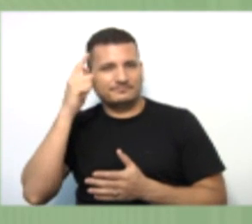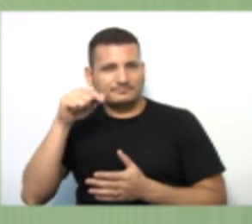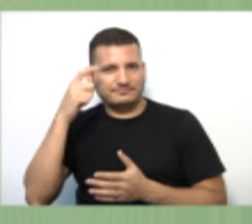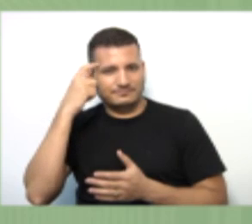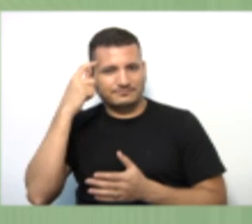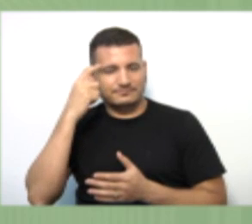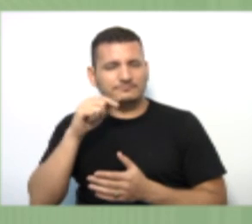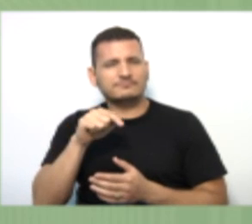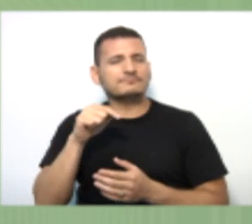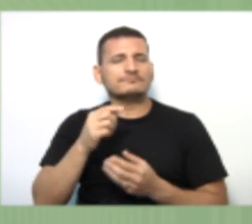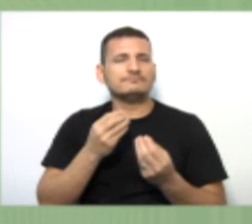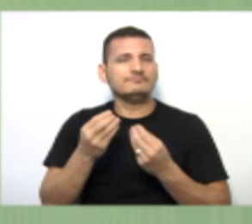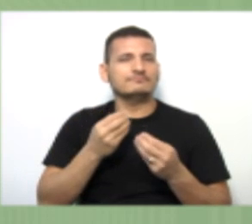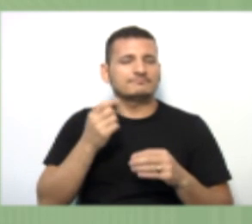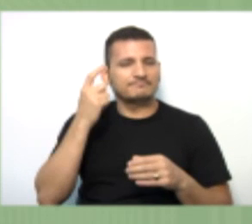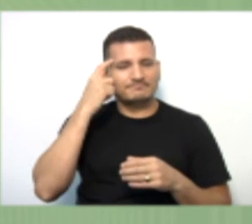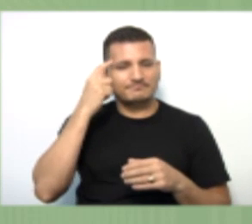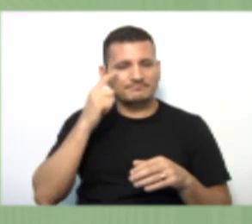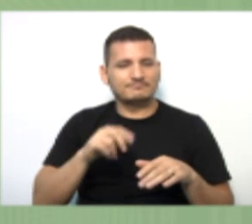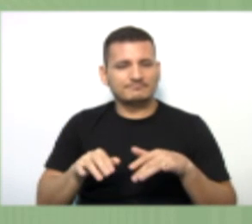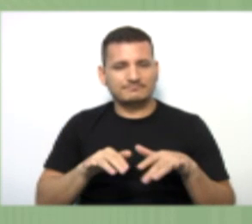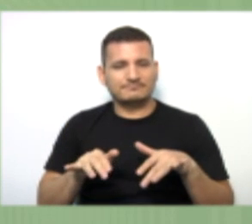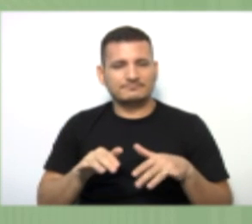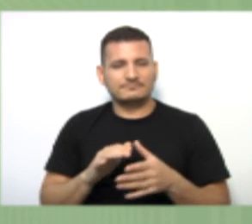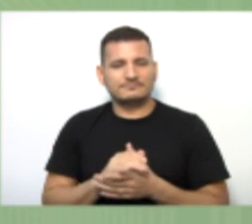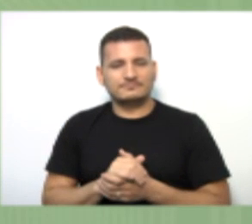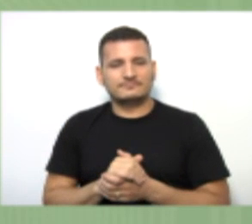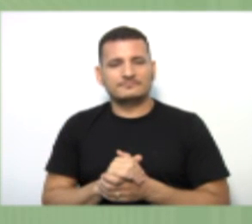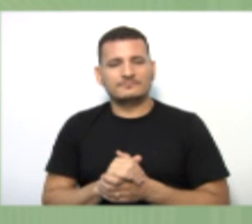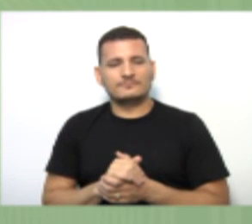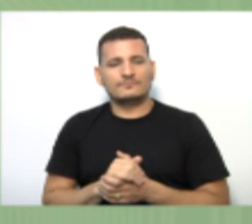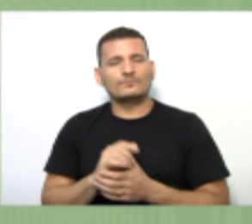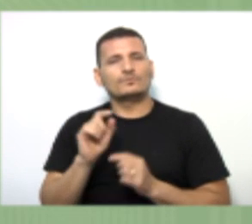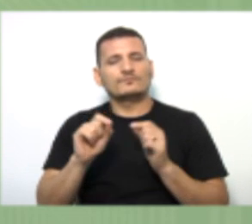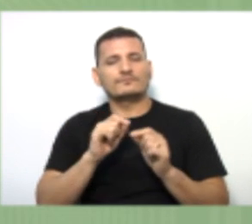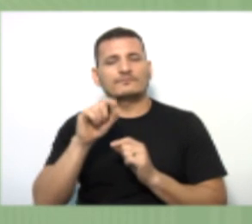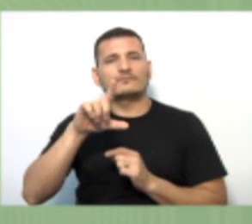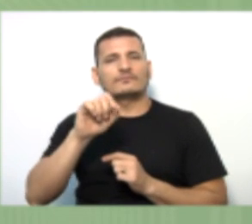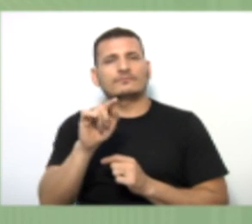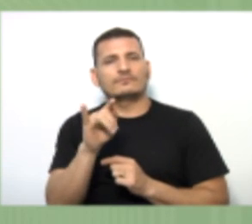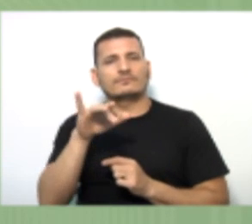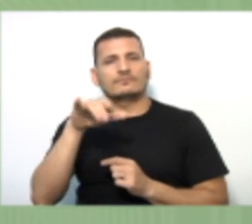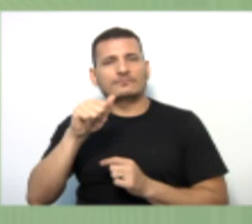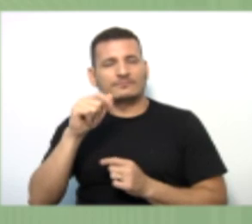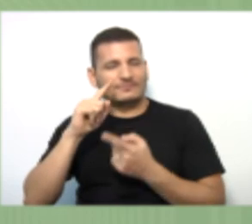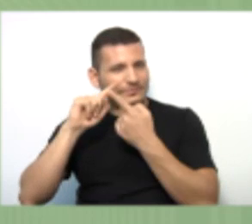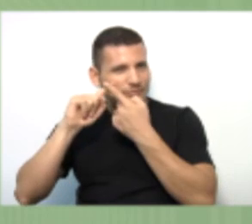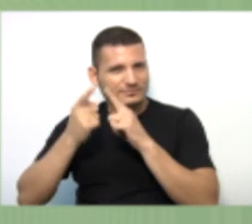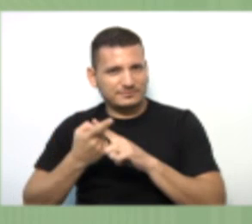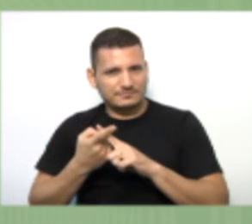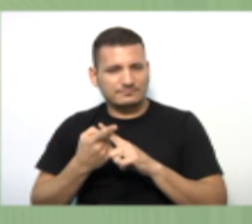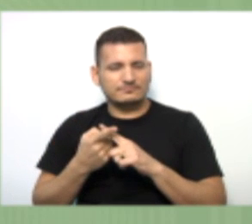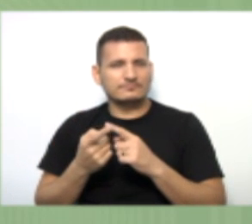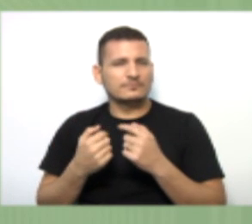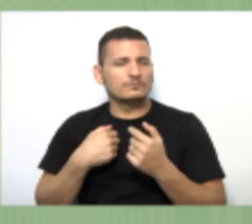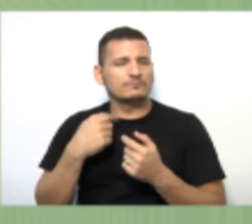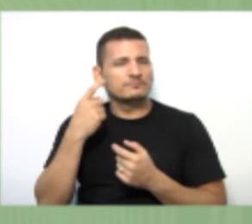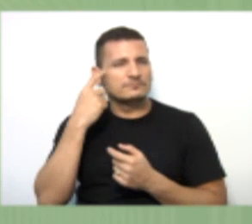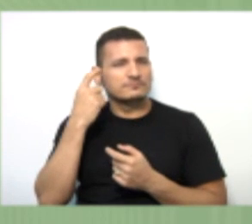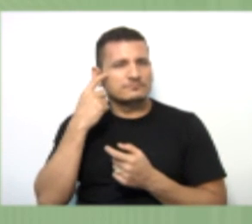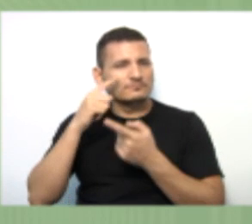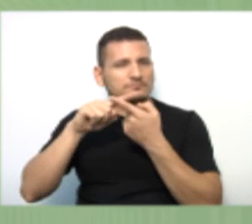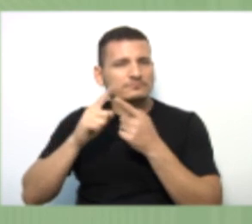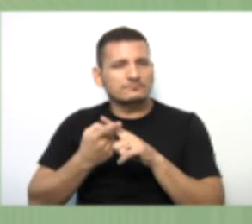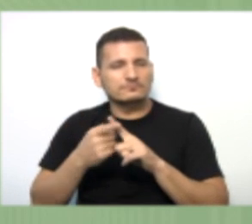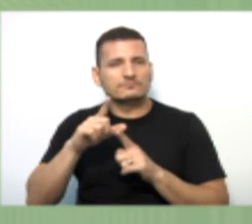E como é que é essa arte de pensar, professor? Né? Mas o que é lógica, afinal? Né? Como eu faço para pensar de